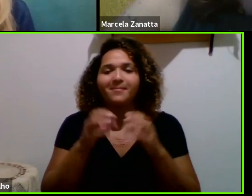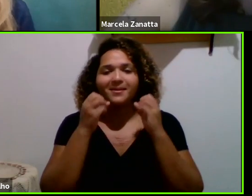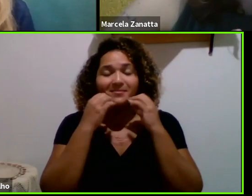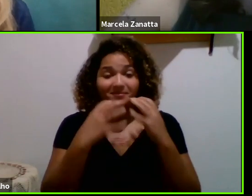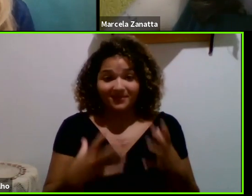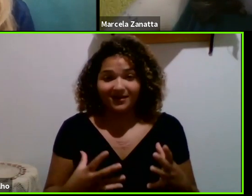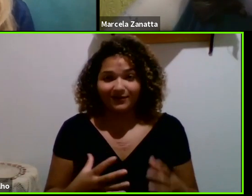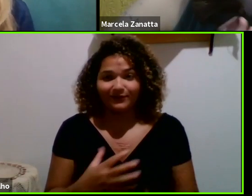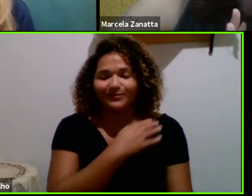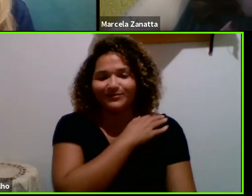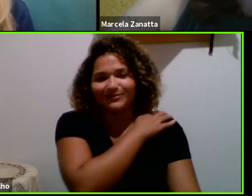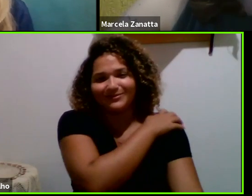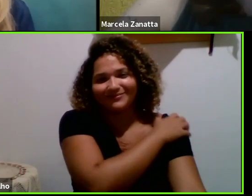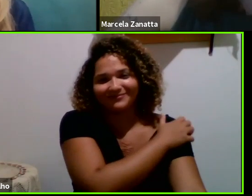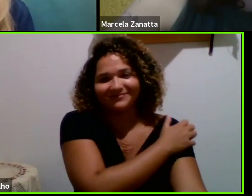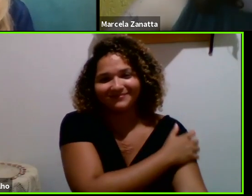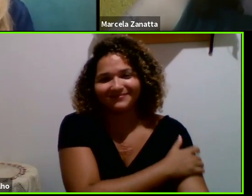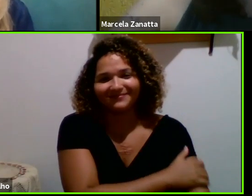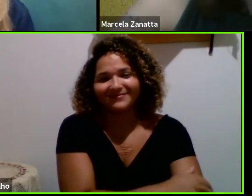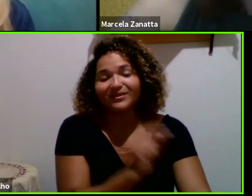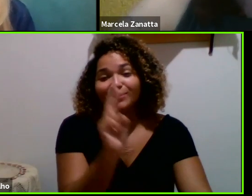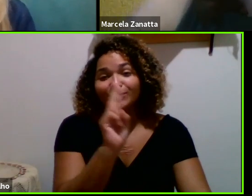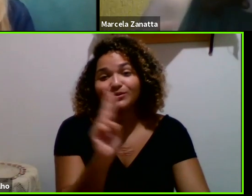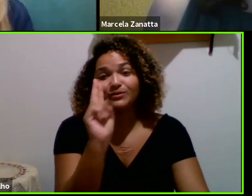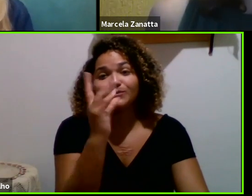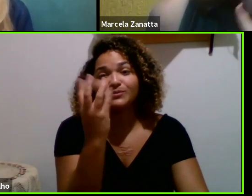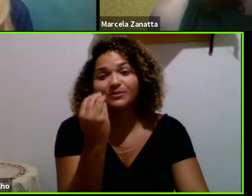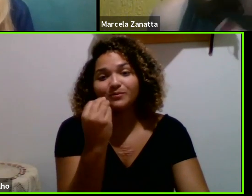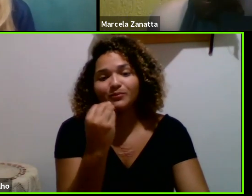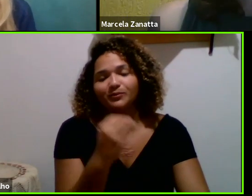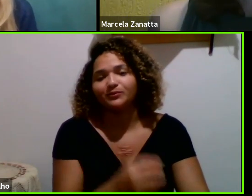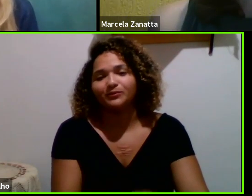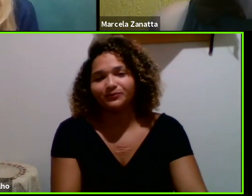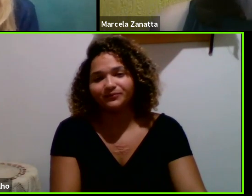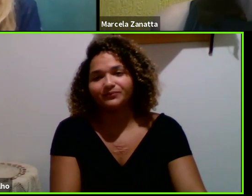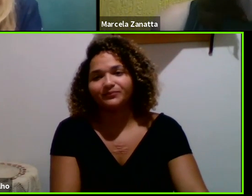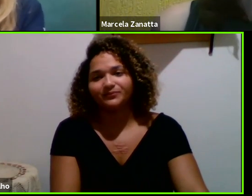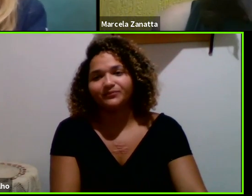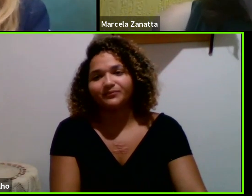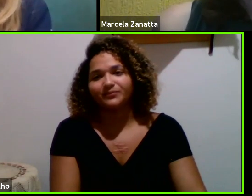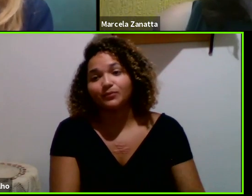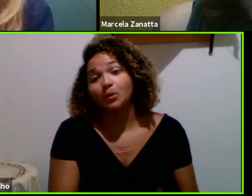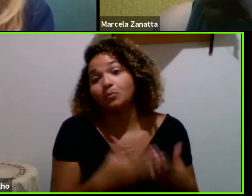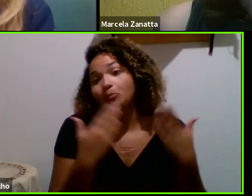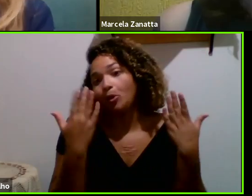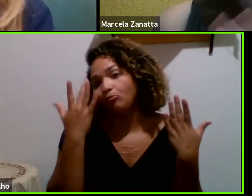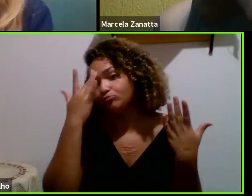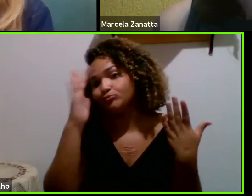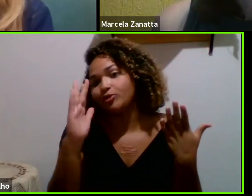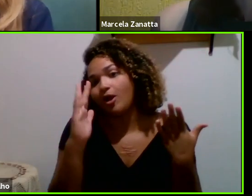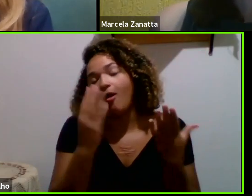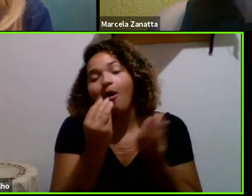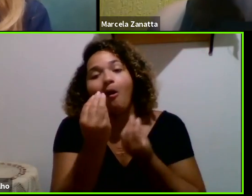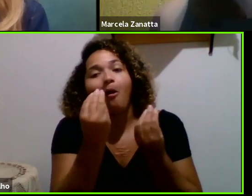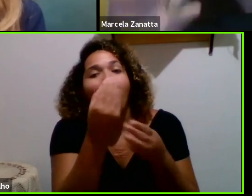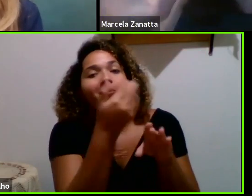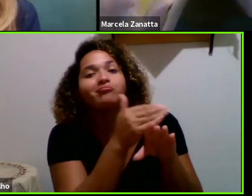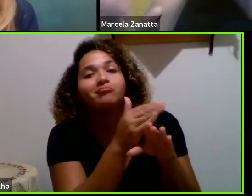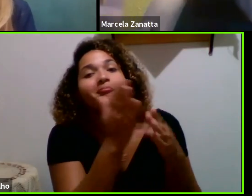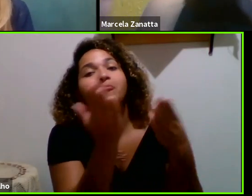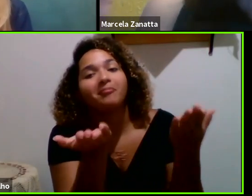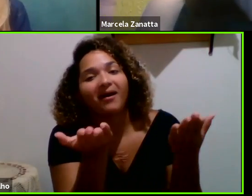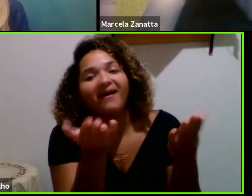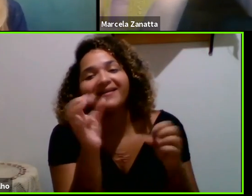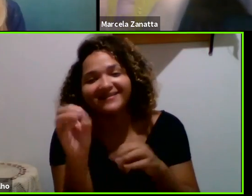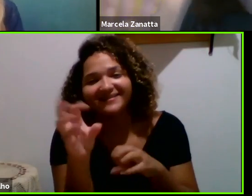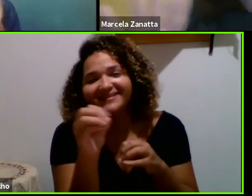E, enfim, é uma posição que a gente usa muito mesmo. Não sei como que é a sua prática, mas maravilhoso poder ensinar isso, poder colocar